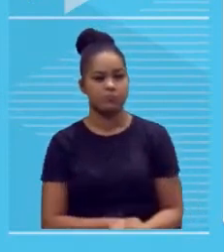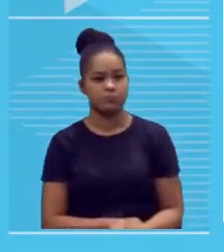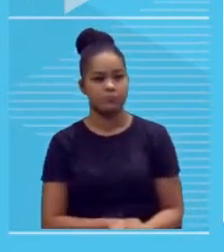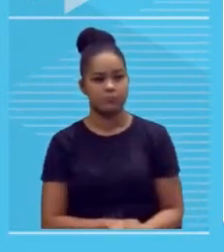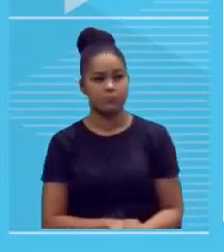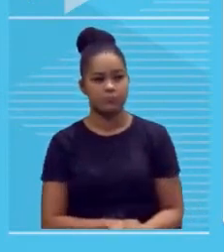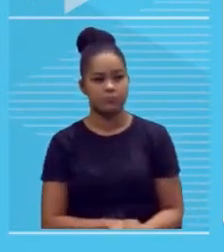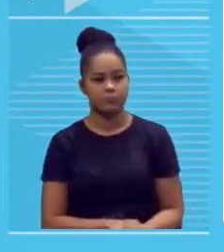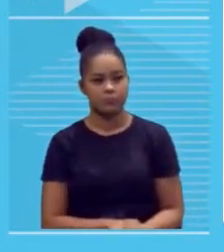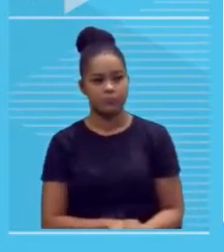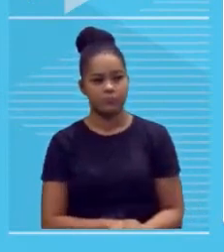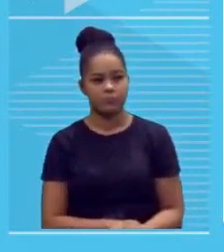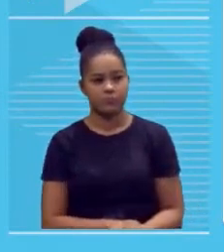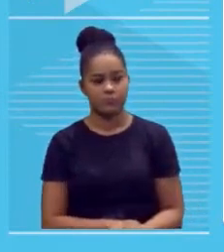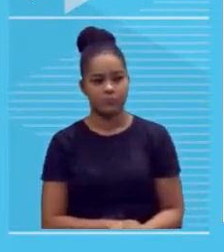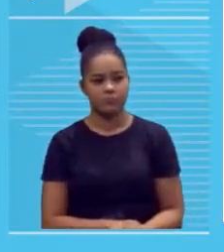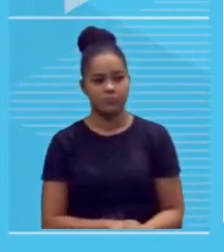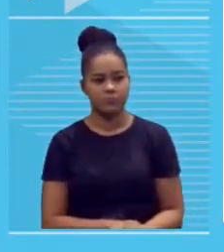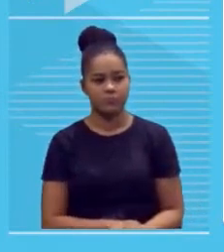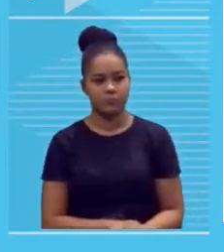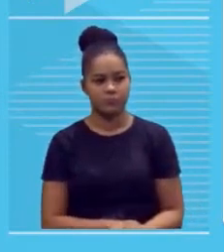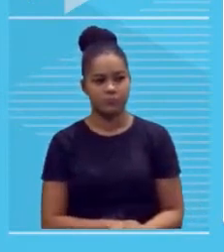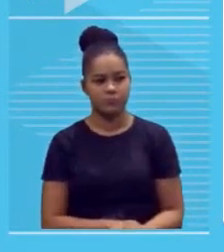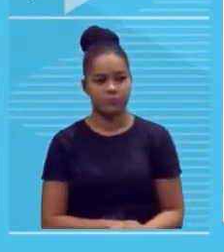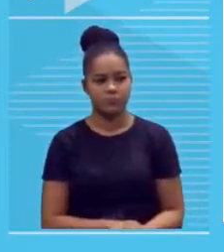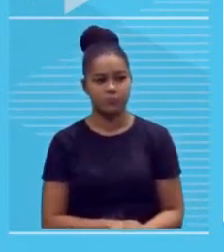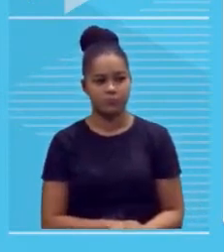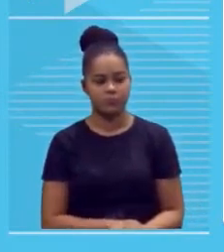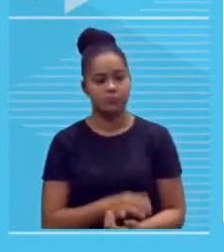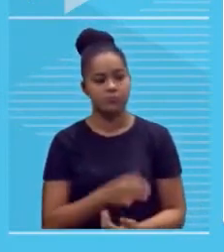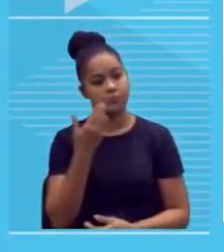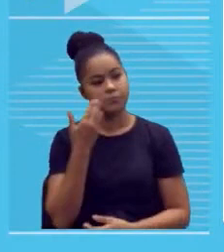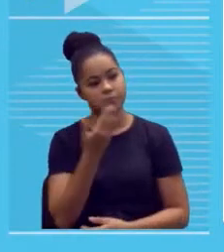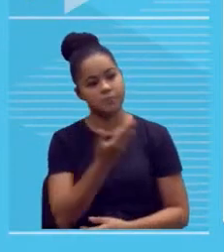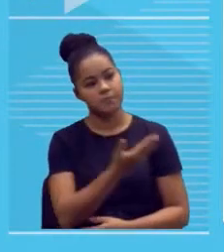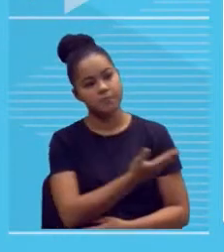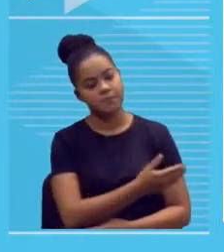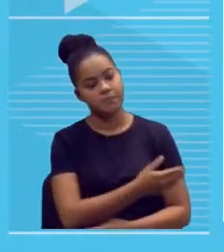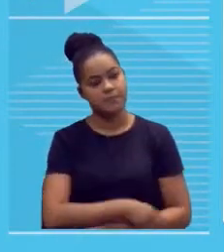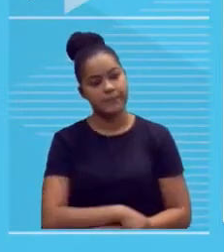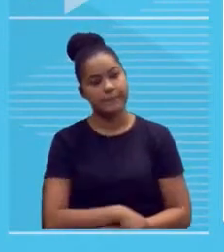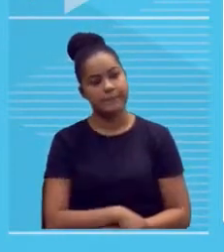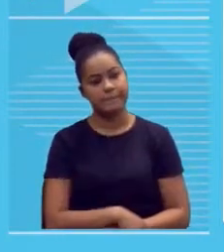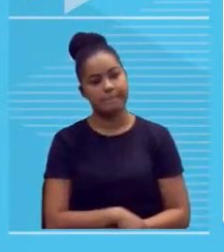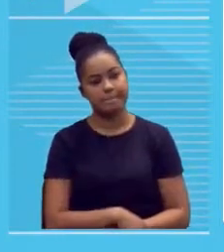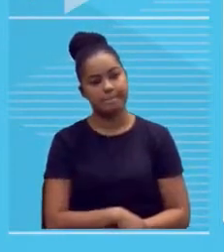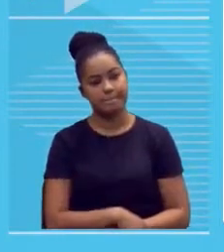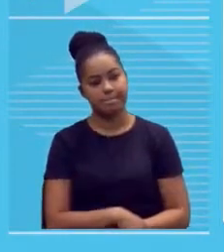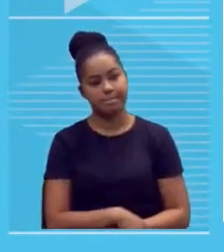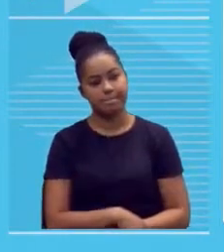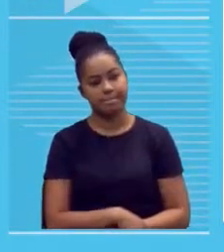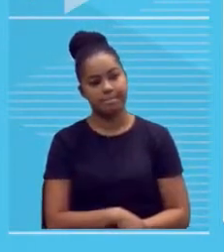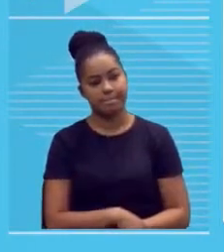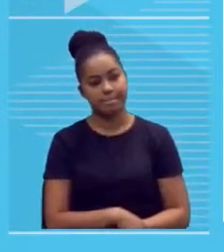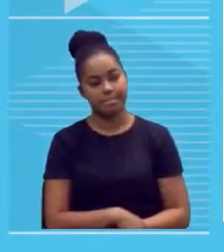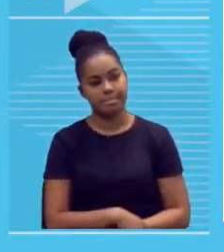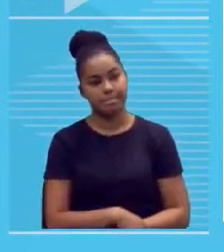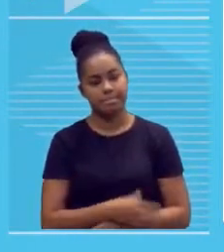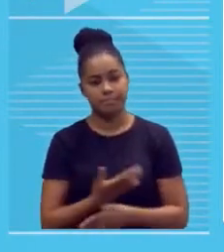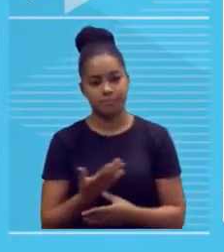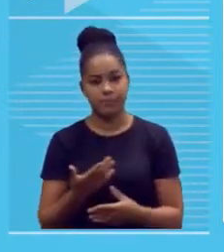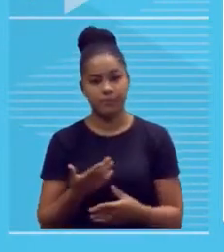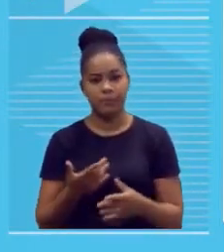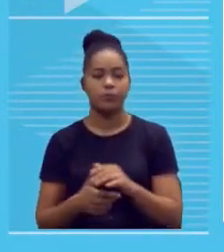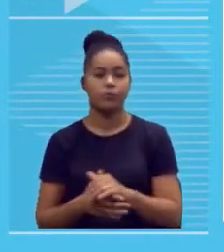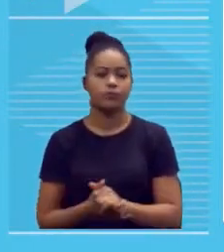grau é y igual a x mais b. Que na geometria analítica, a